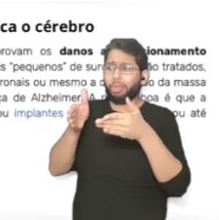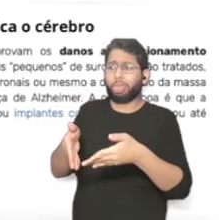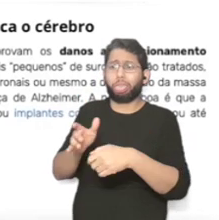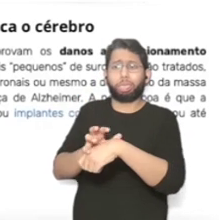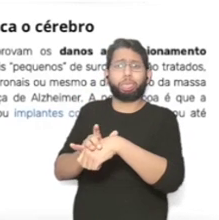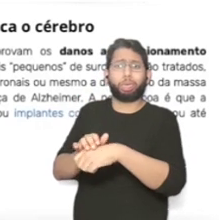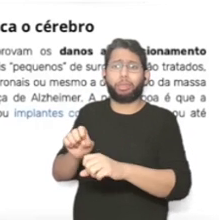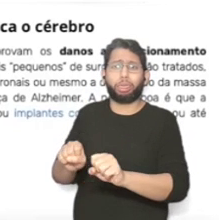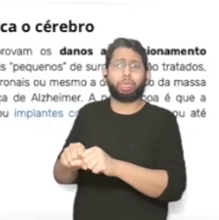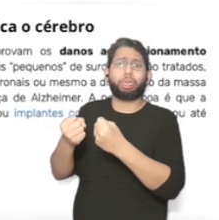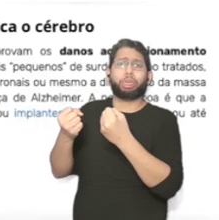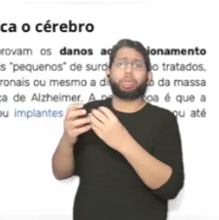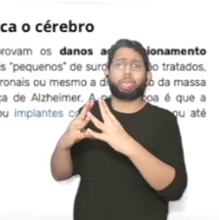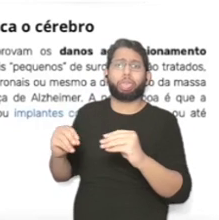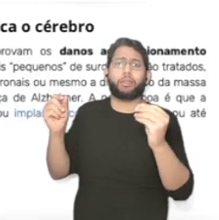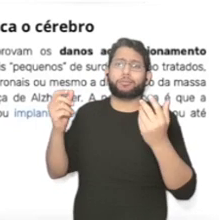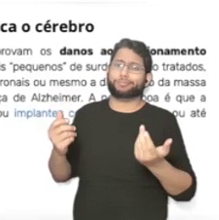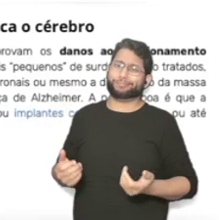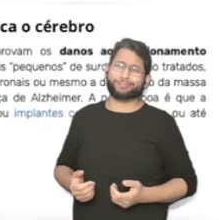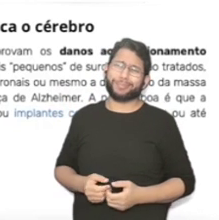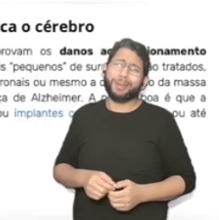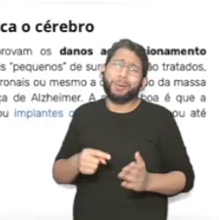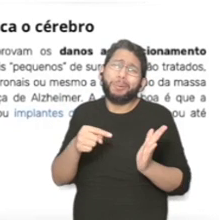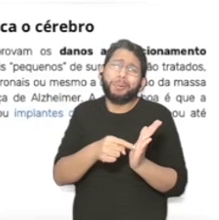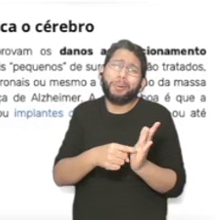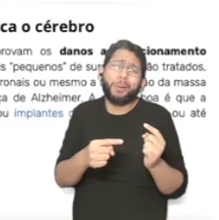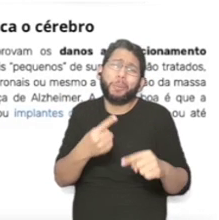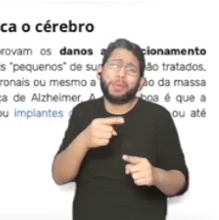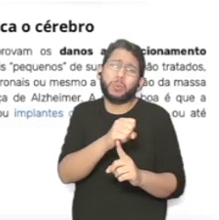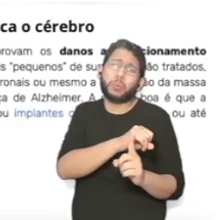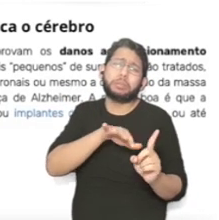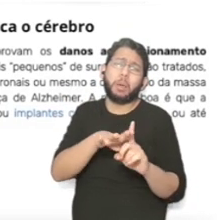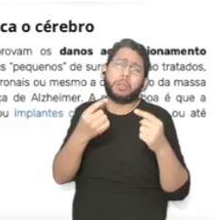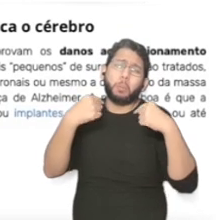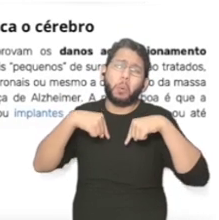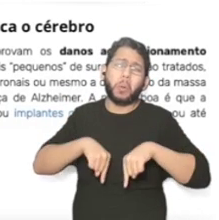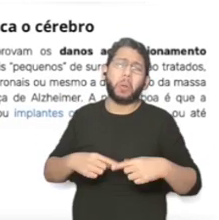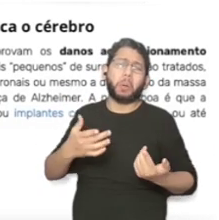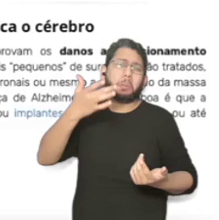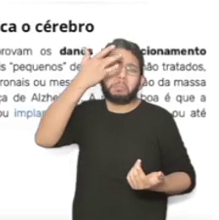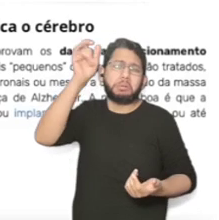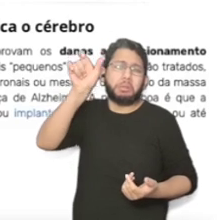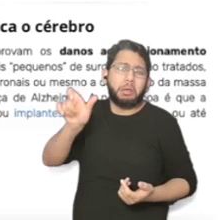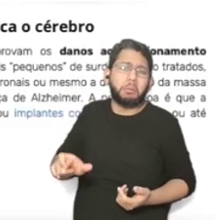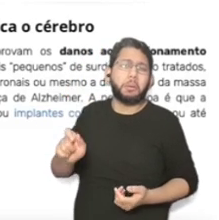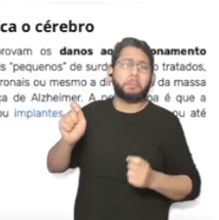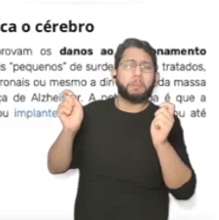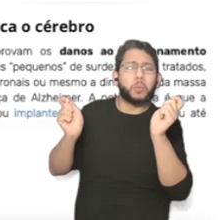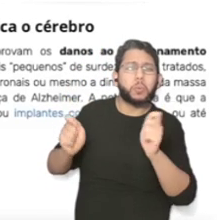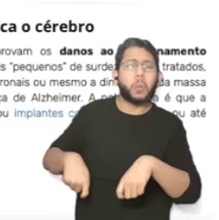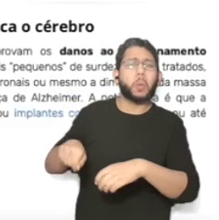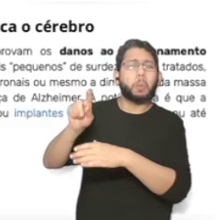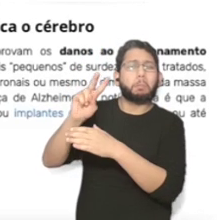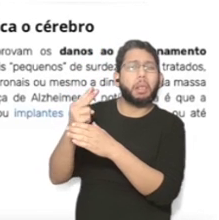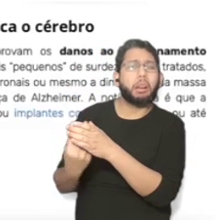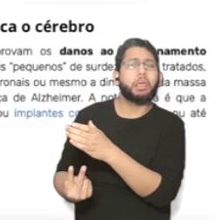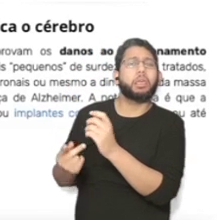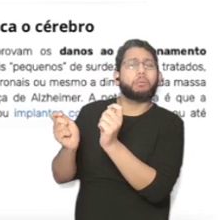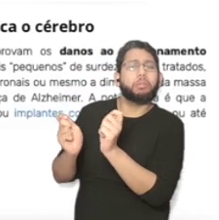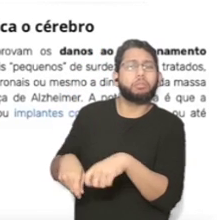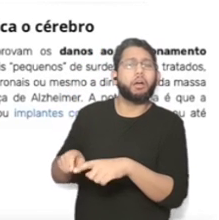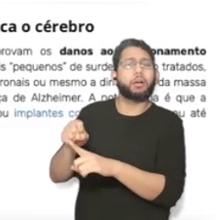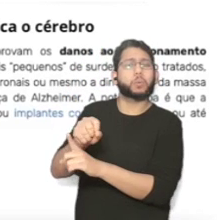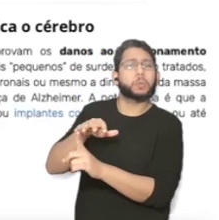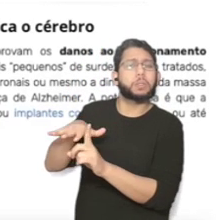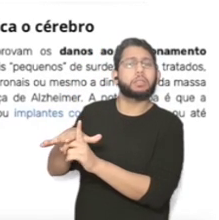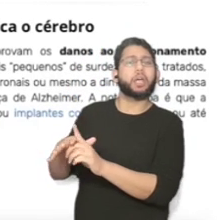mais médico para a questão da surdez, nem um pouco socioantropológico, né, de uma visão do sujeito, ou de uma